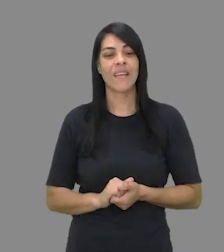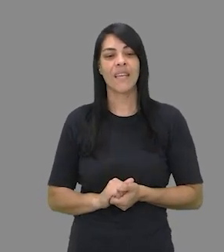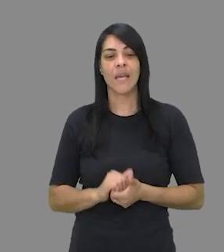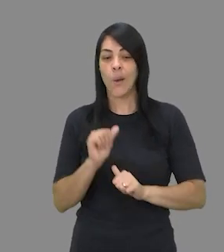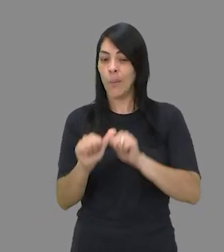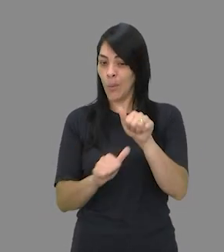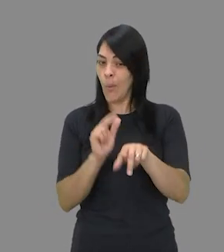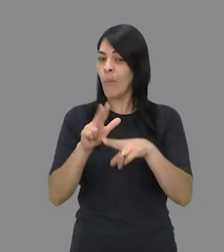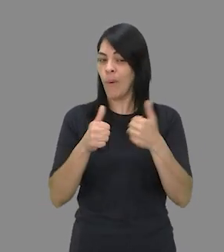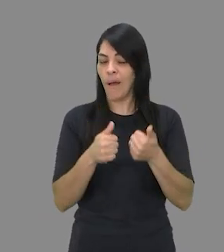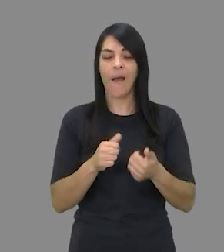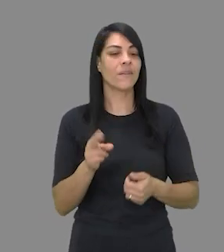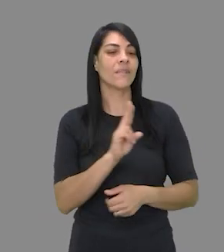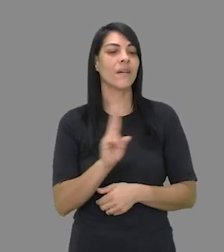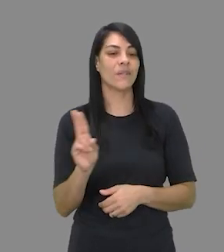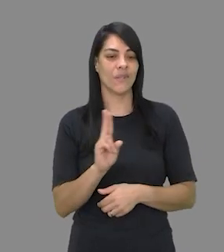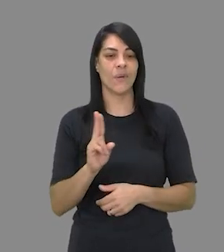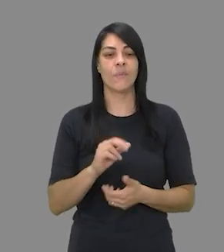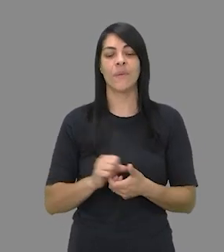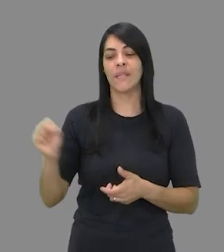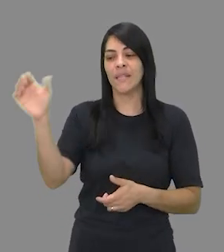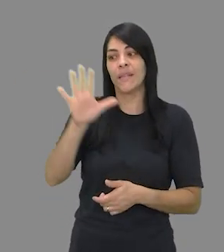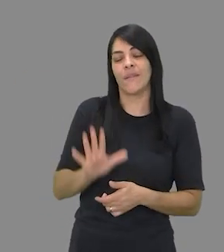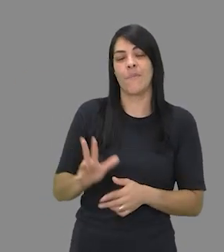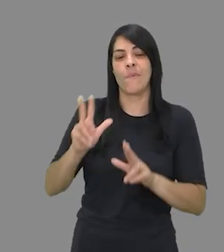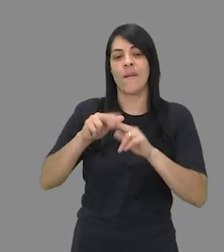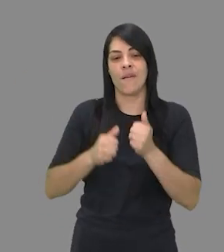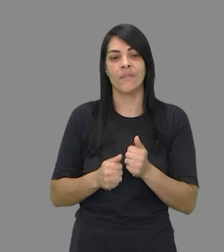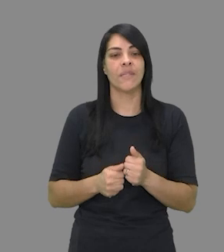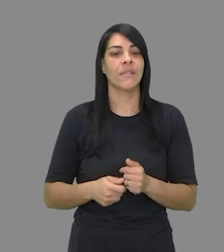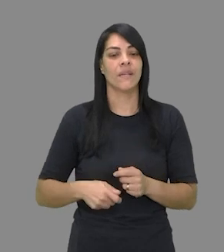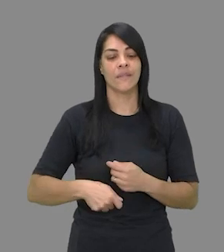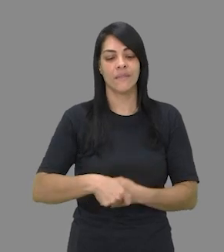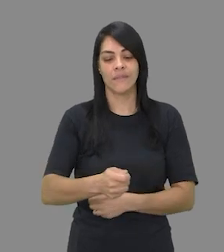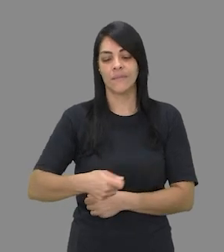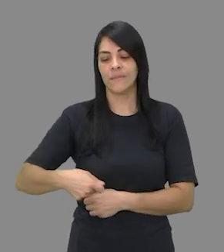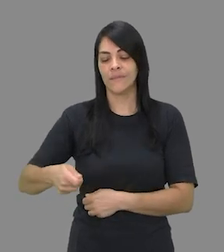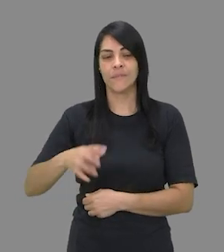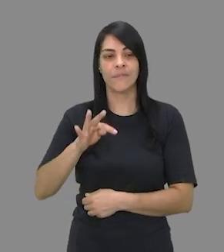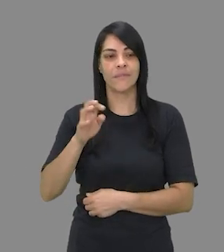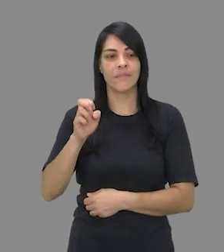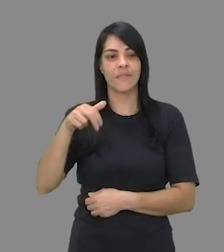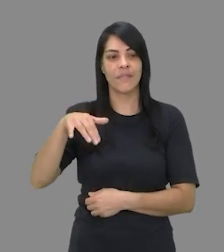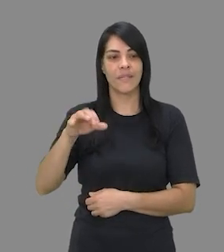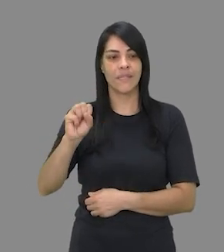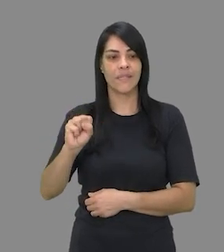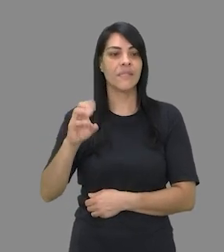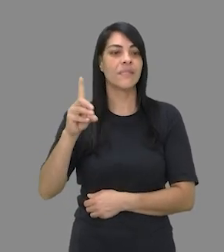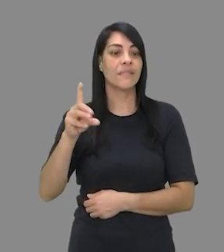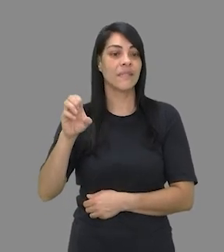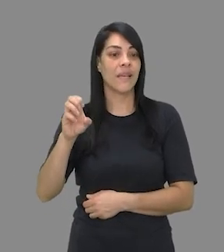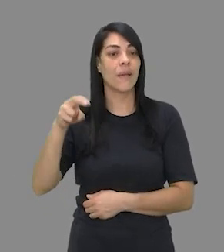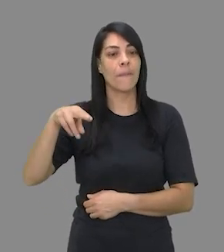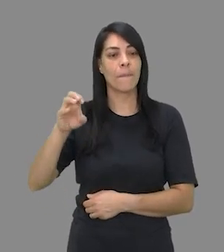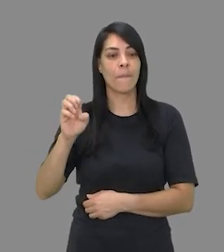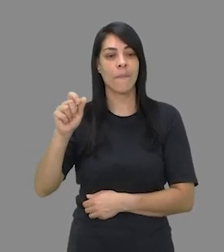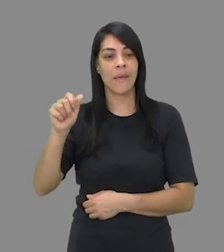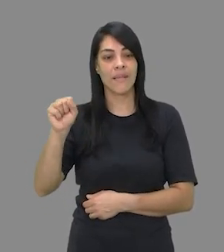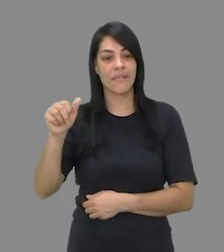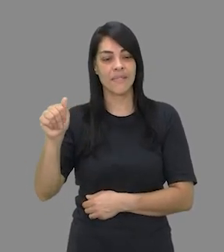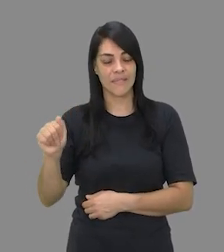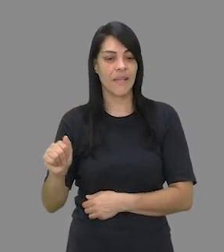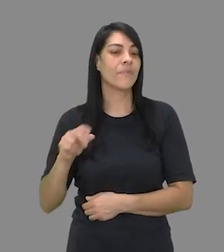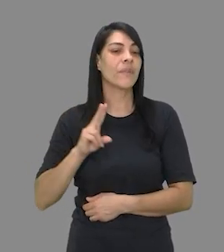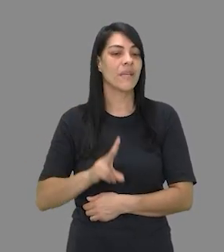Mudou-se, por isso, o nome na Europa para tênis de mesa, sendo o nome ping-pong atualmente usado